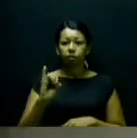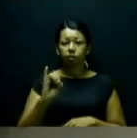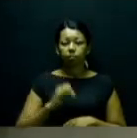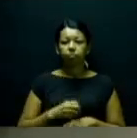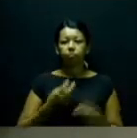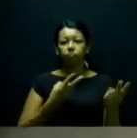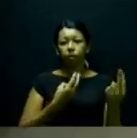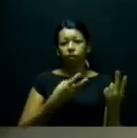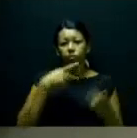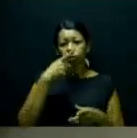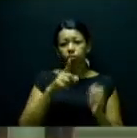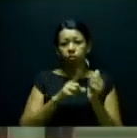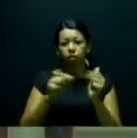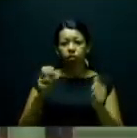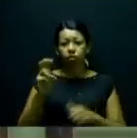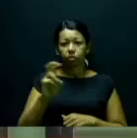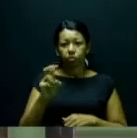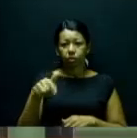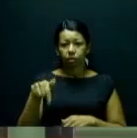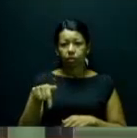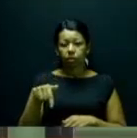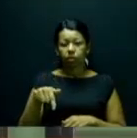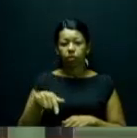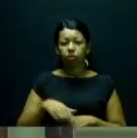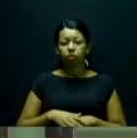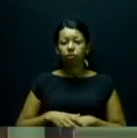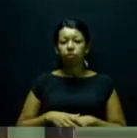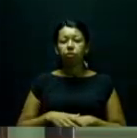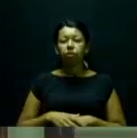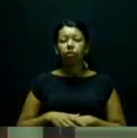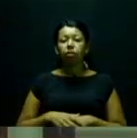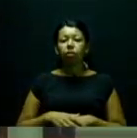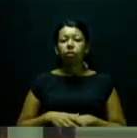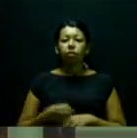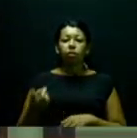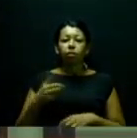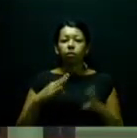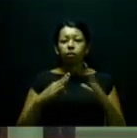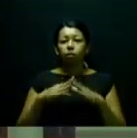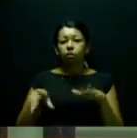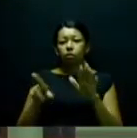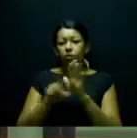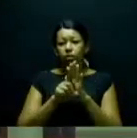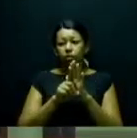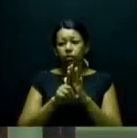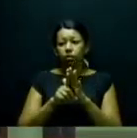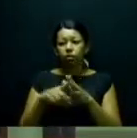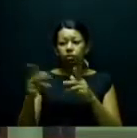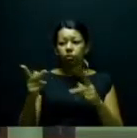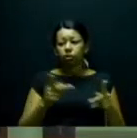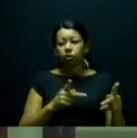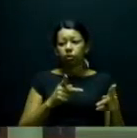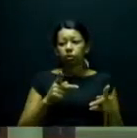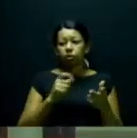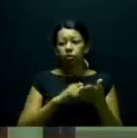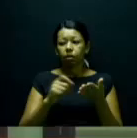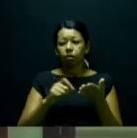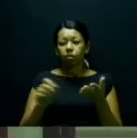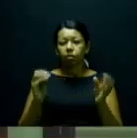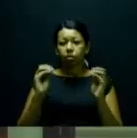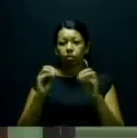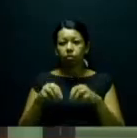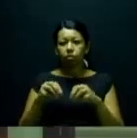Conforme disposto no artigo 57 do Regimento Interno desta Casa de Leis, o presente relatório será